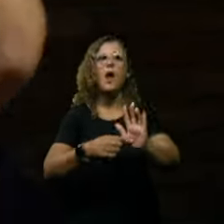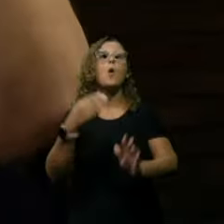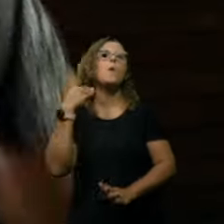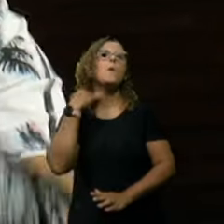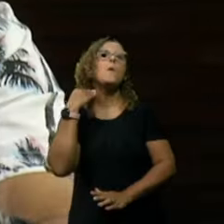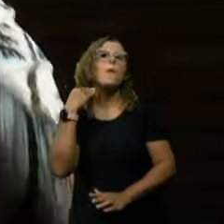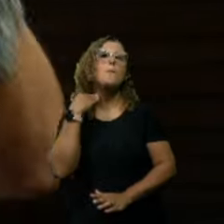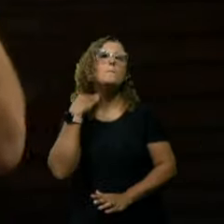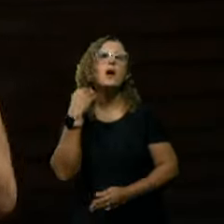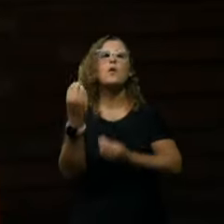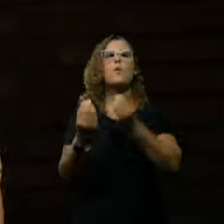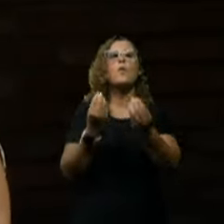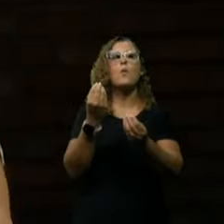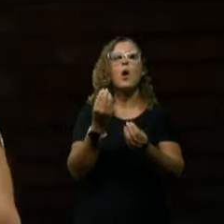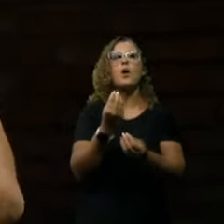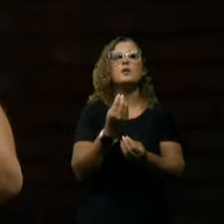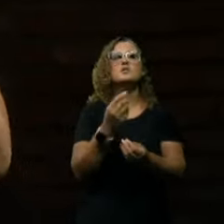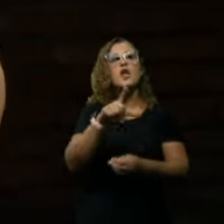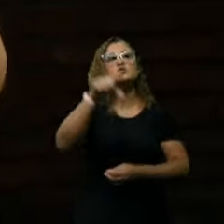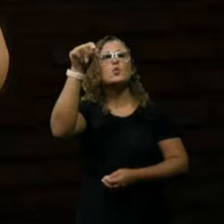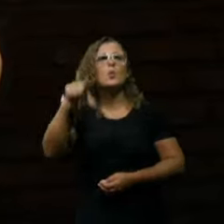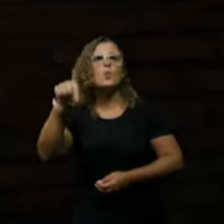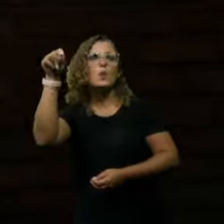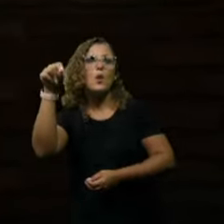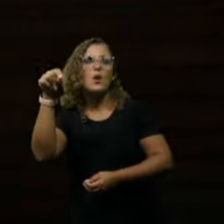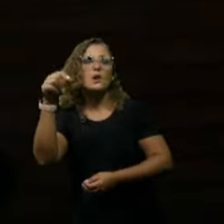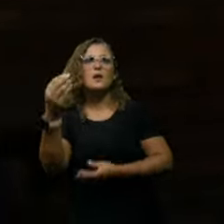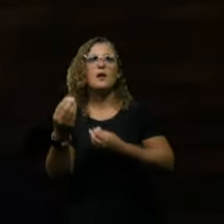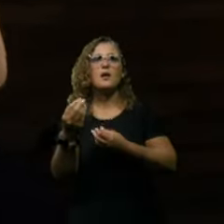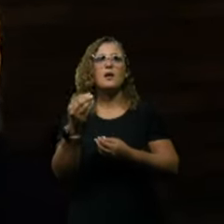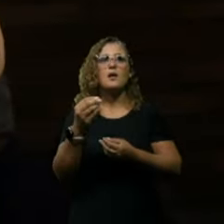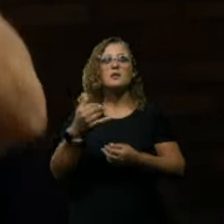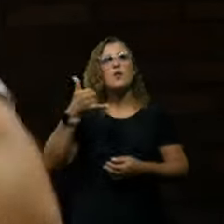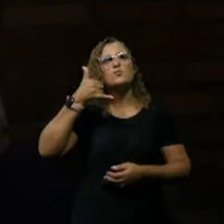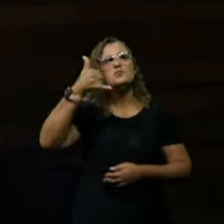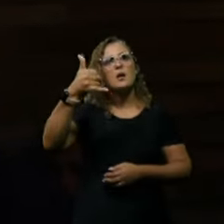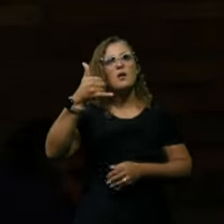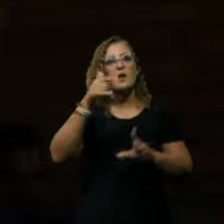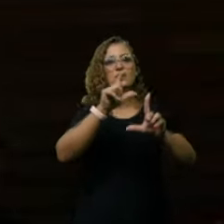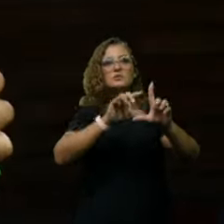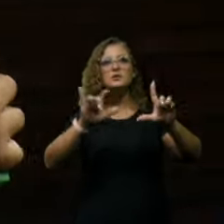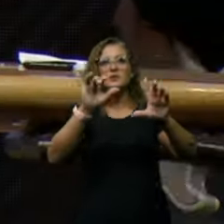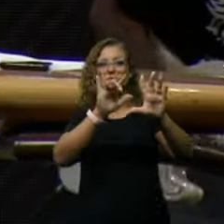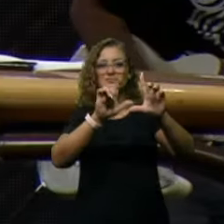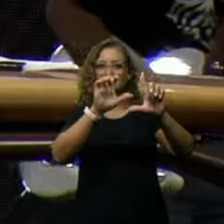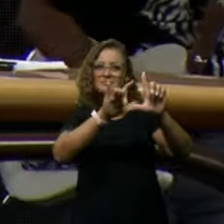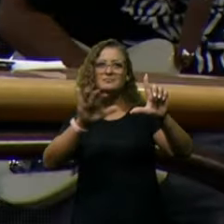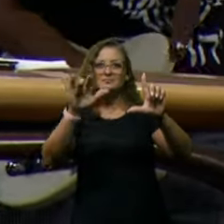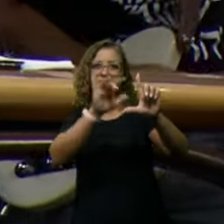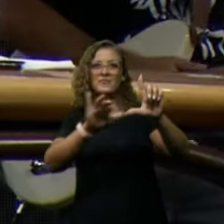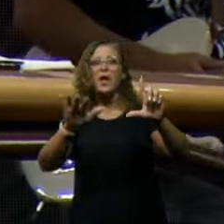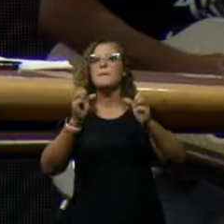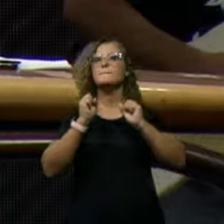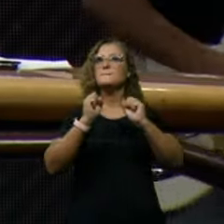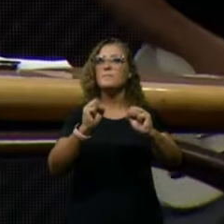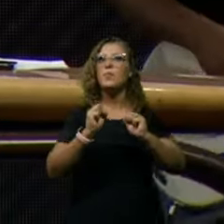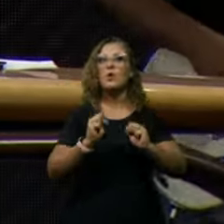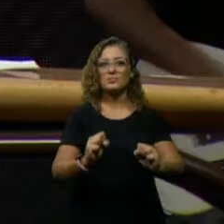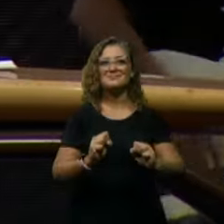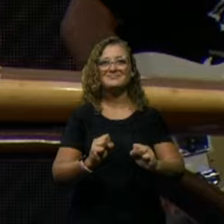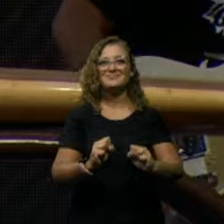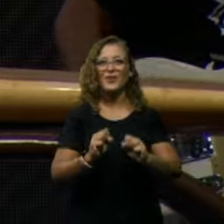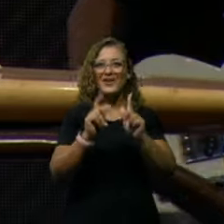aí tá cadastrado só aponta a tua câmera do teu celular e faz a tua demonstração de honra vamos celebrar ao Senhor